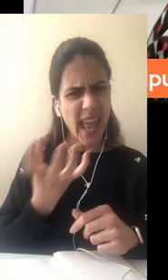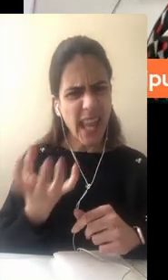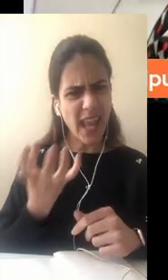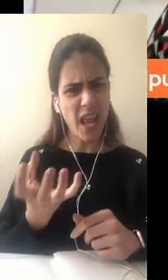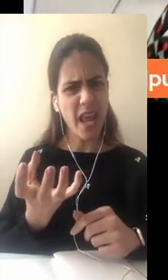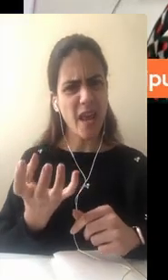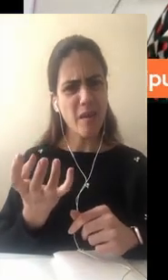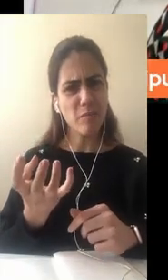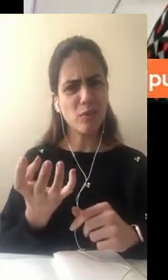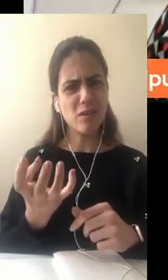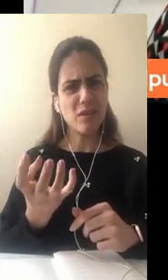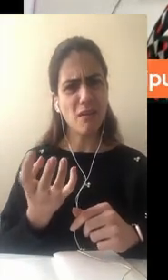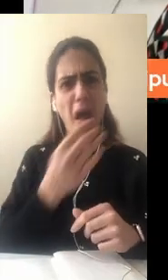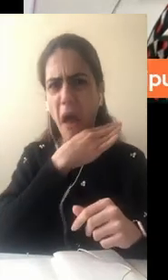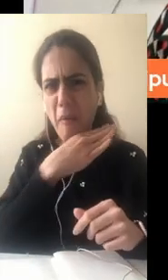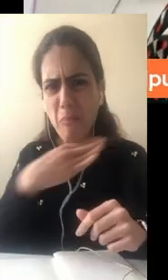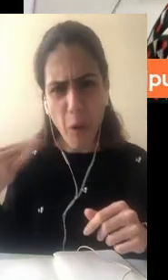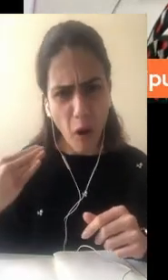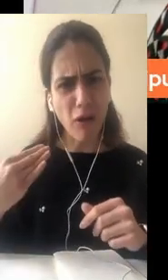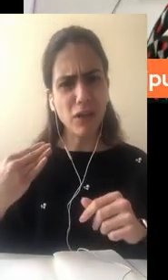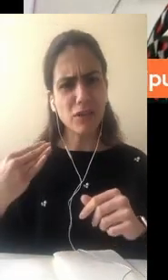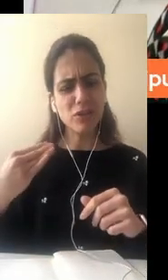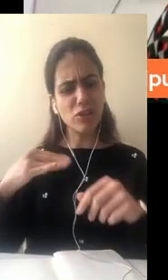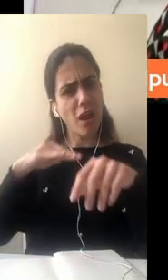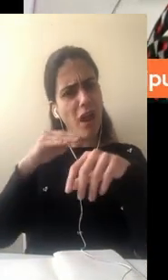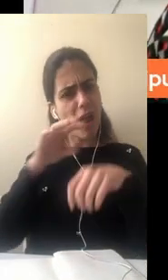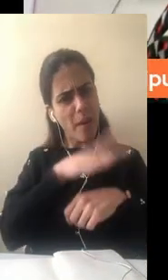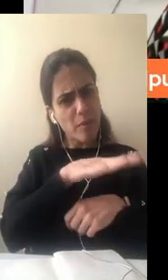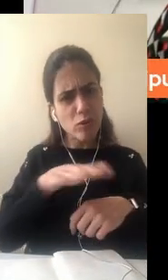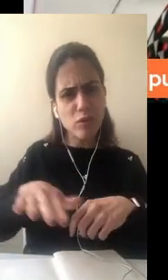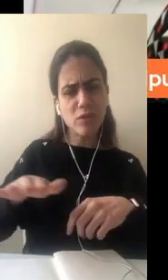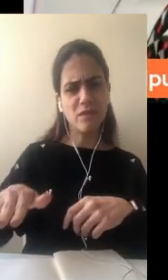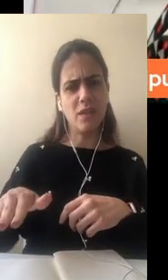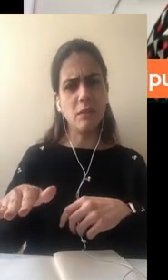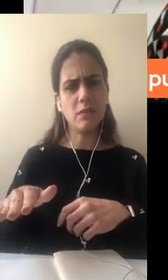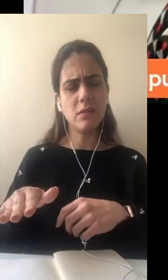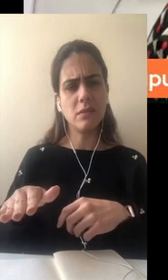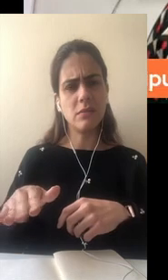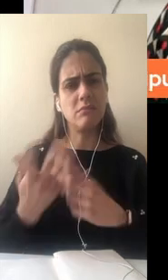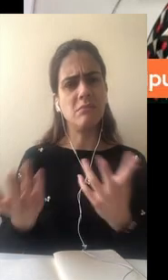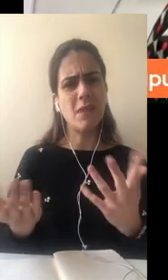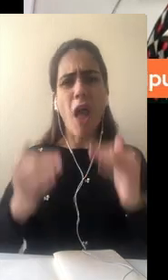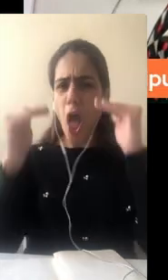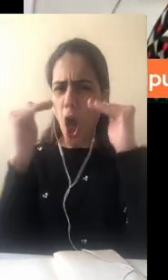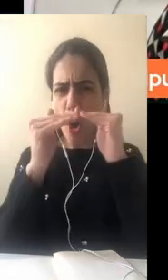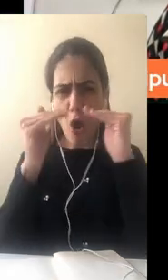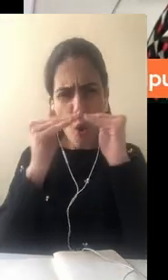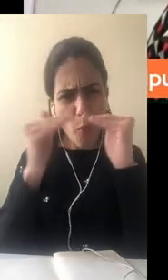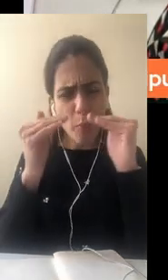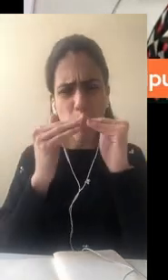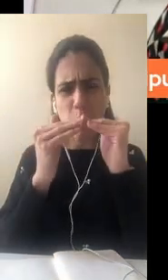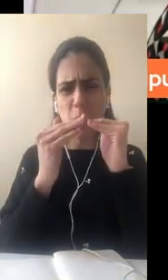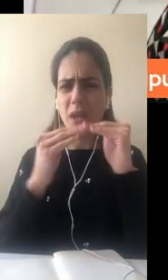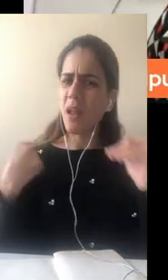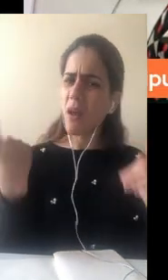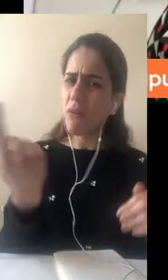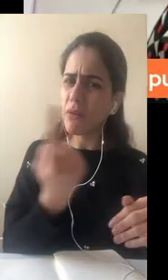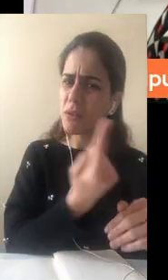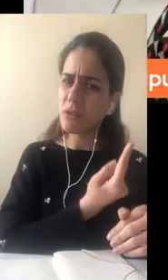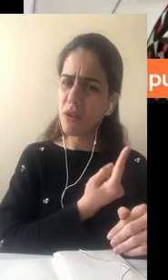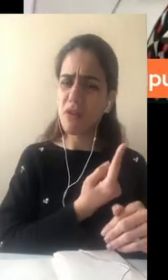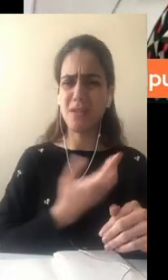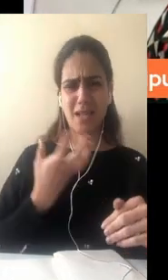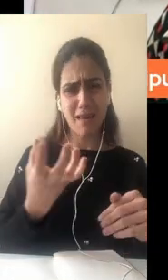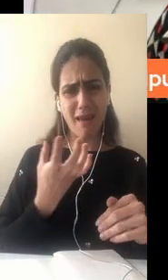É o que nós desejamos para os nossos filhos? Ela vai a favor daquilo que nós queremos e